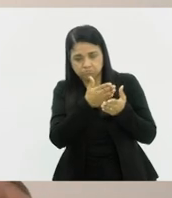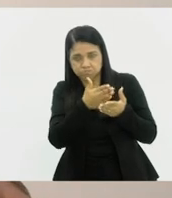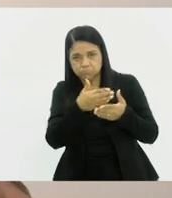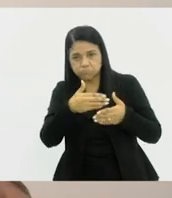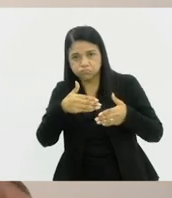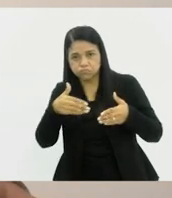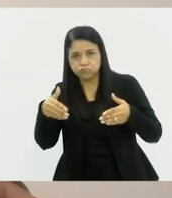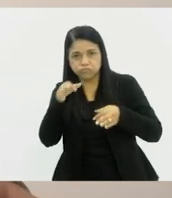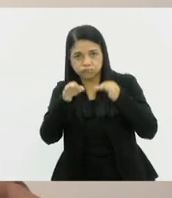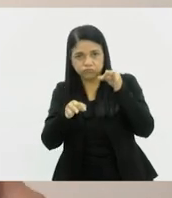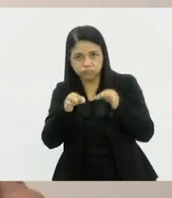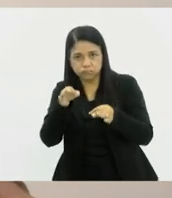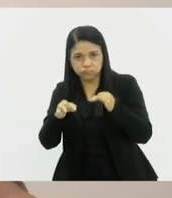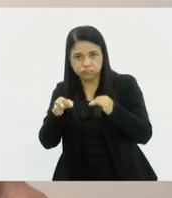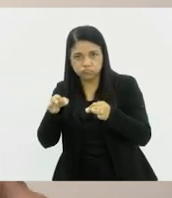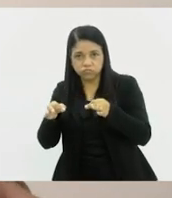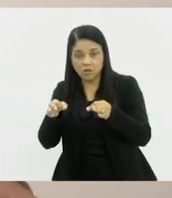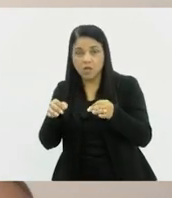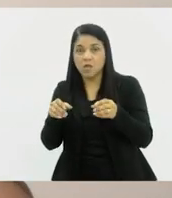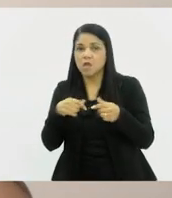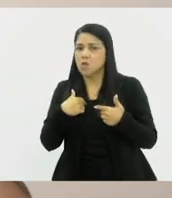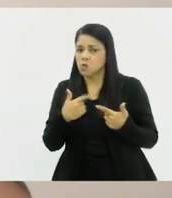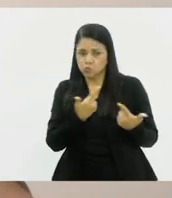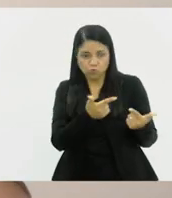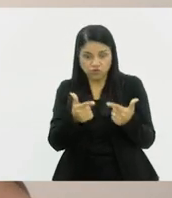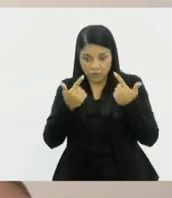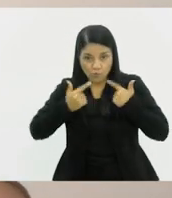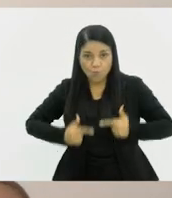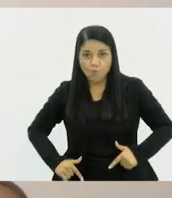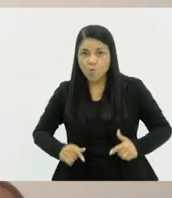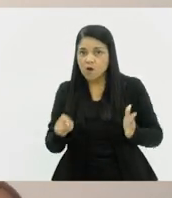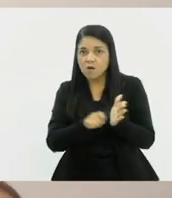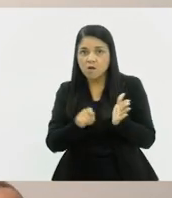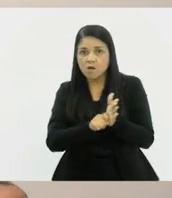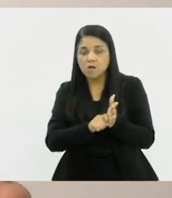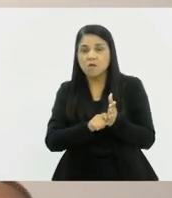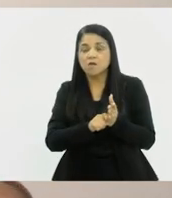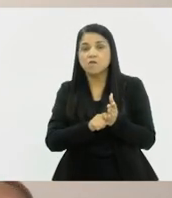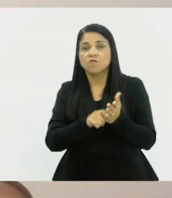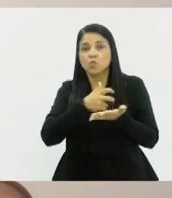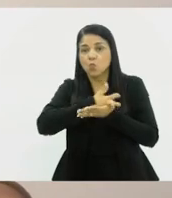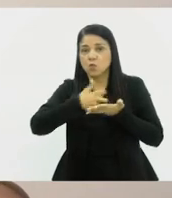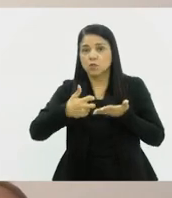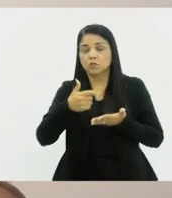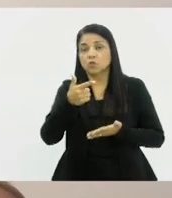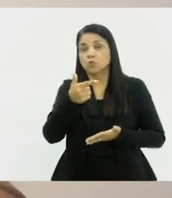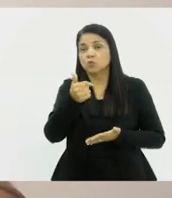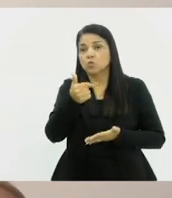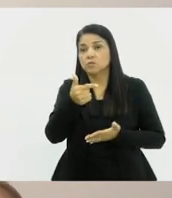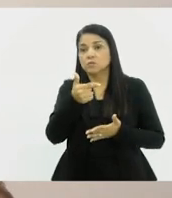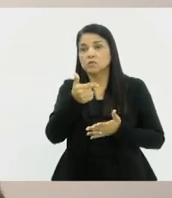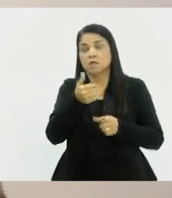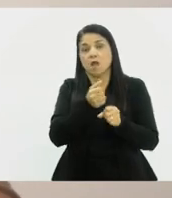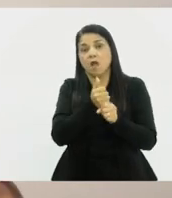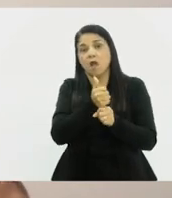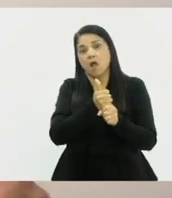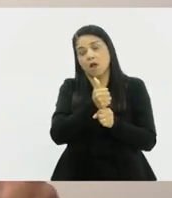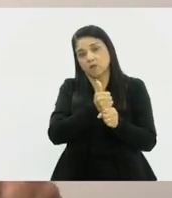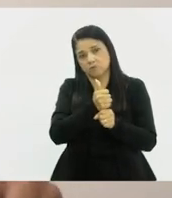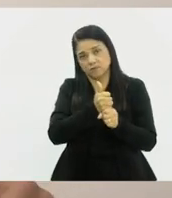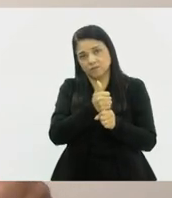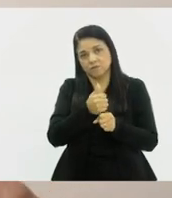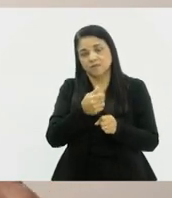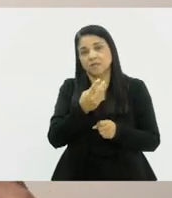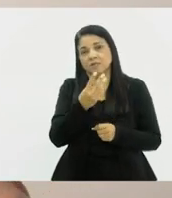mesmo S sido pego com nada eu fui condenado a 12 anos e 6 meses eu fui preso com 26